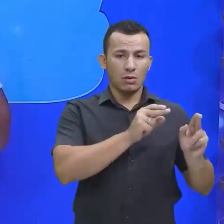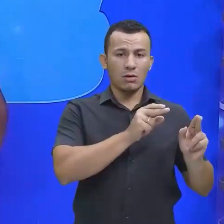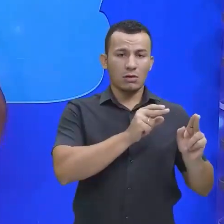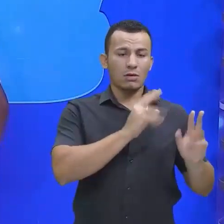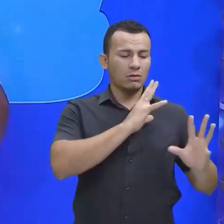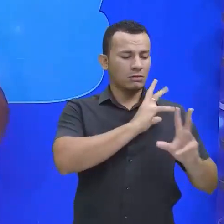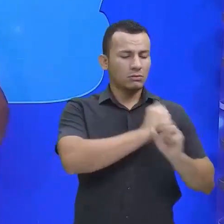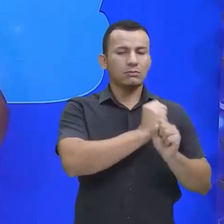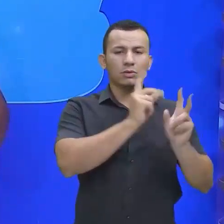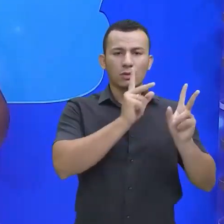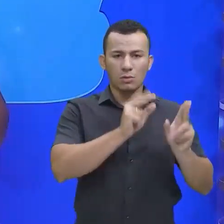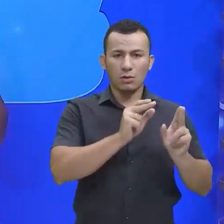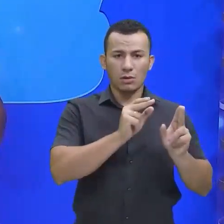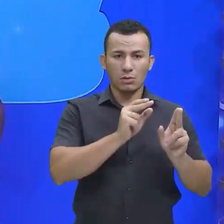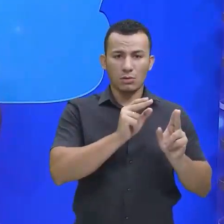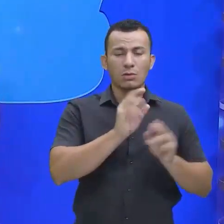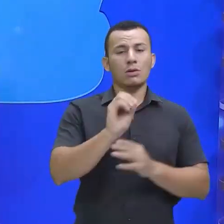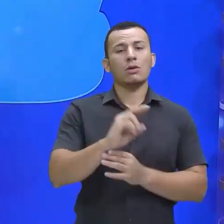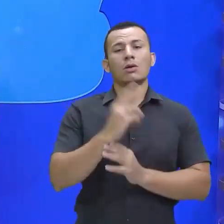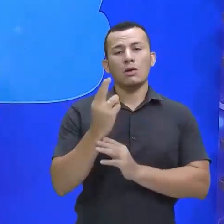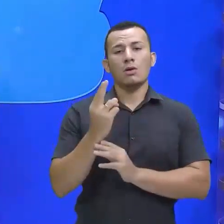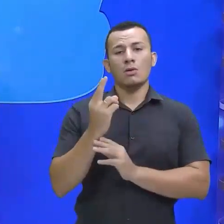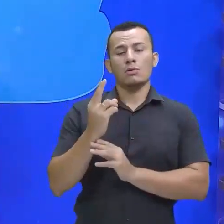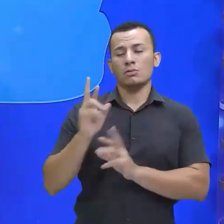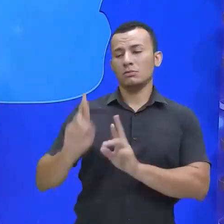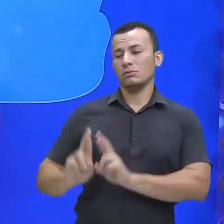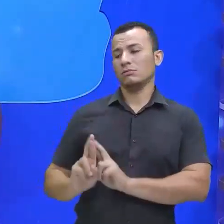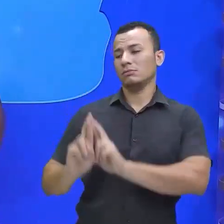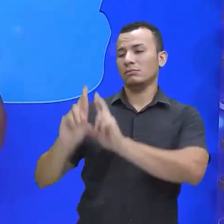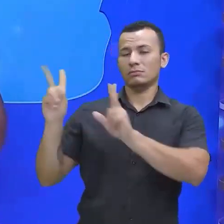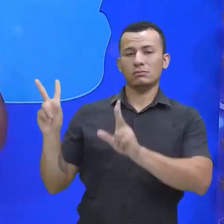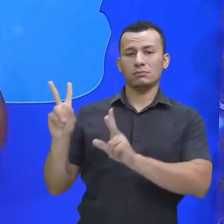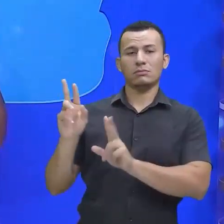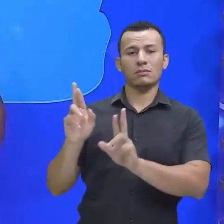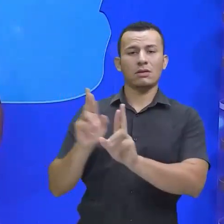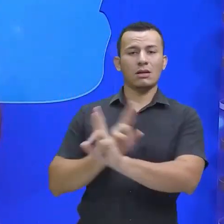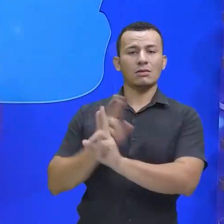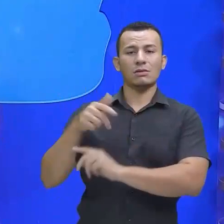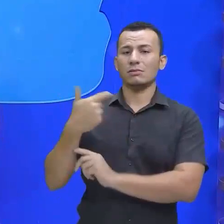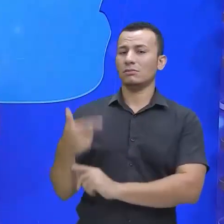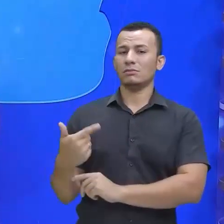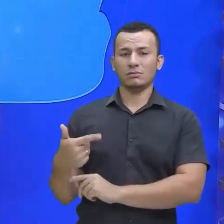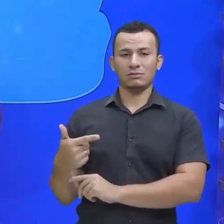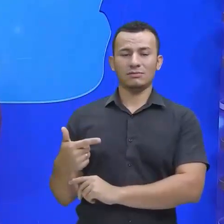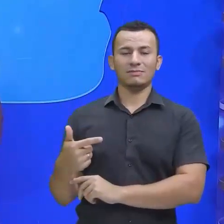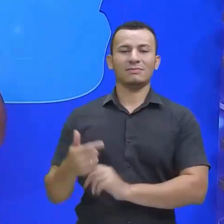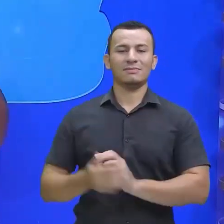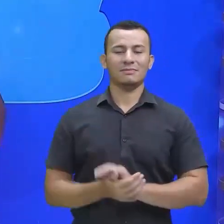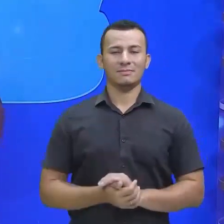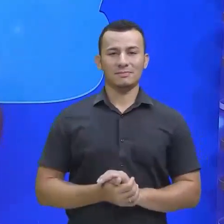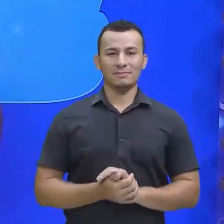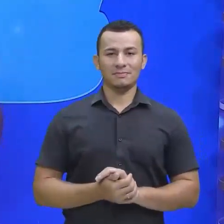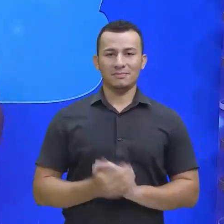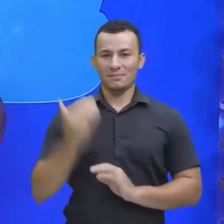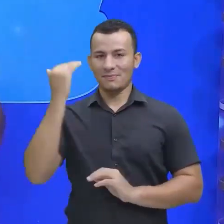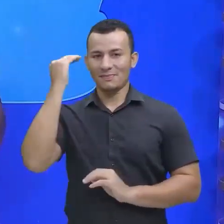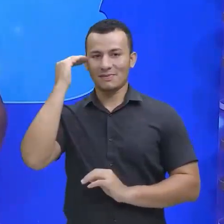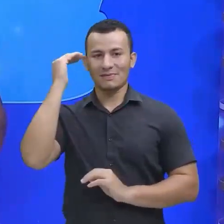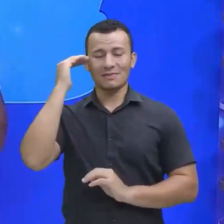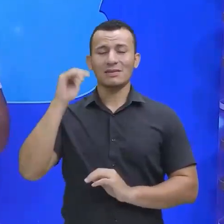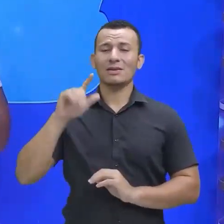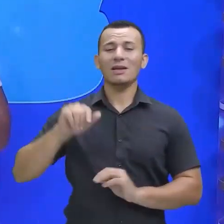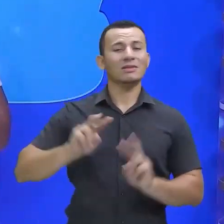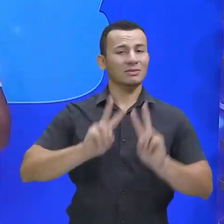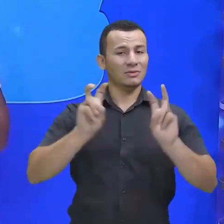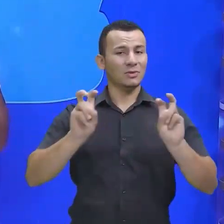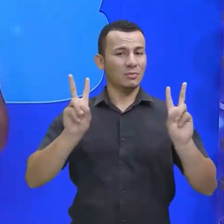relação de igualdade, quando o resultado não é igual, sem relação de igualdade nas sentenças. Entenderam? É isso, foi isso